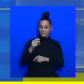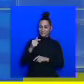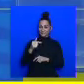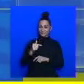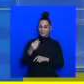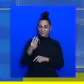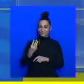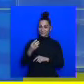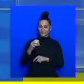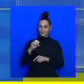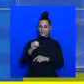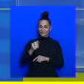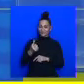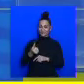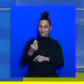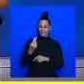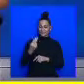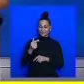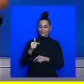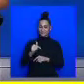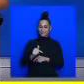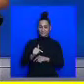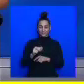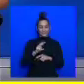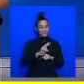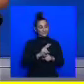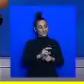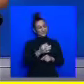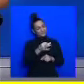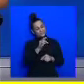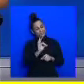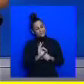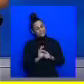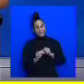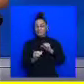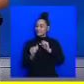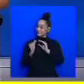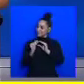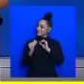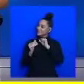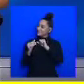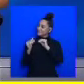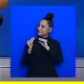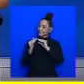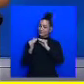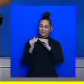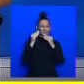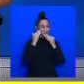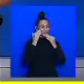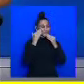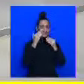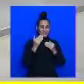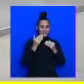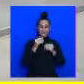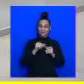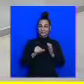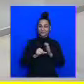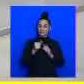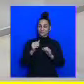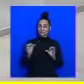73, 06 e 27. Auditores, confirmam? Sim, confirmo. Sim, confirmo. Obrigado.